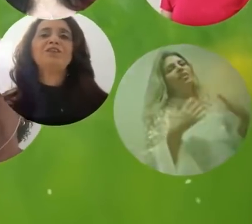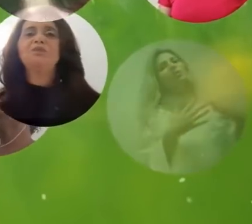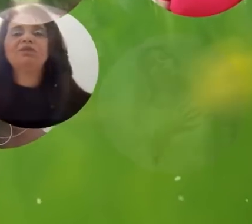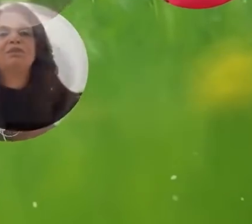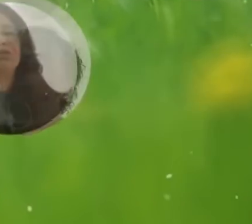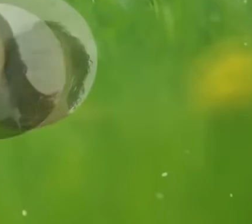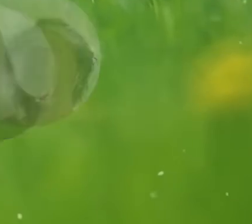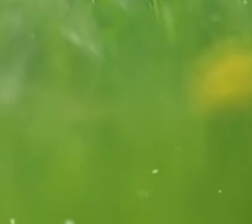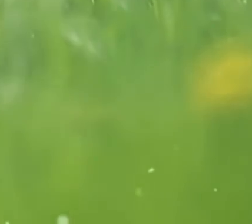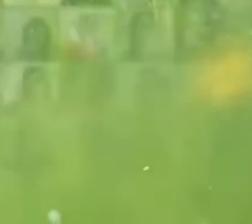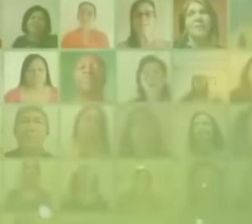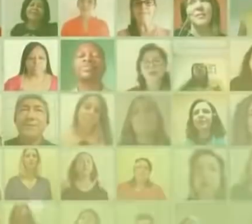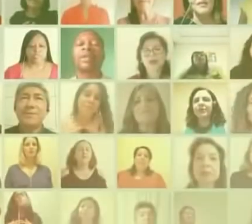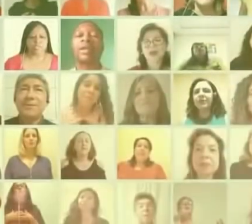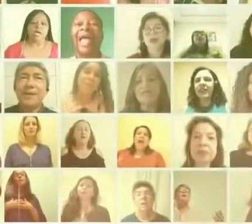nascido.